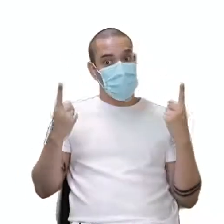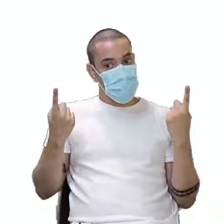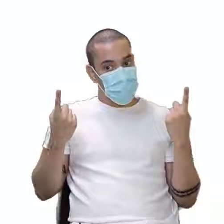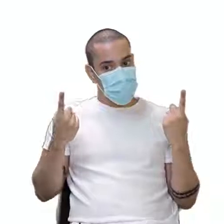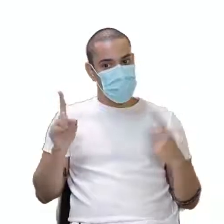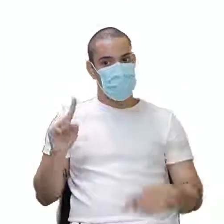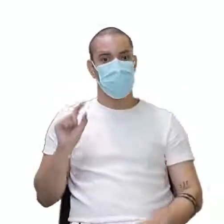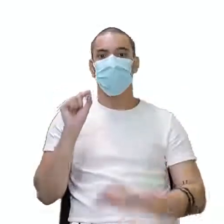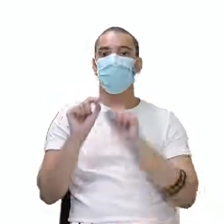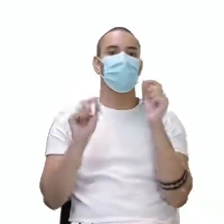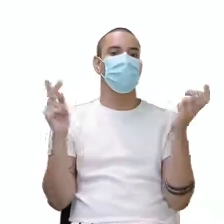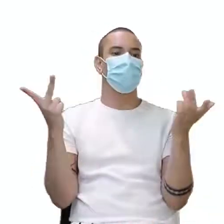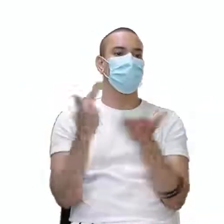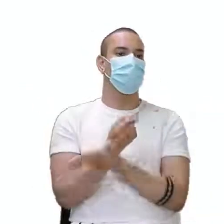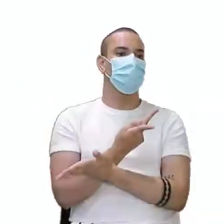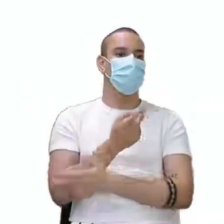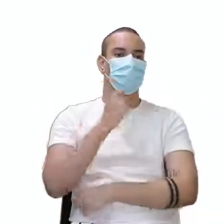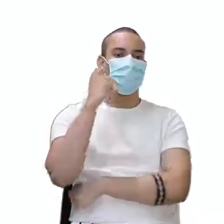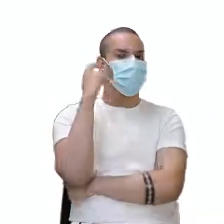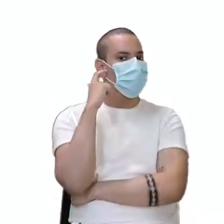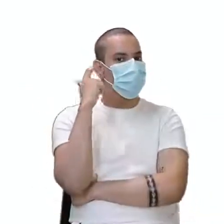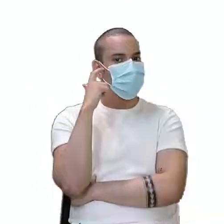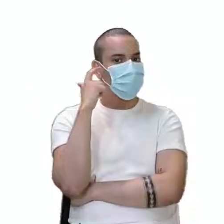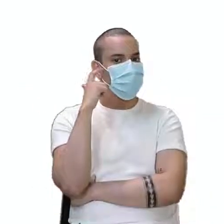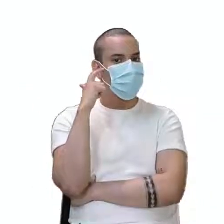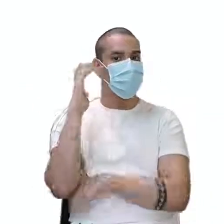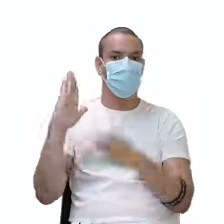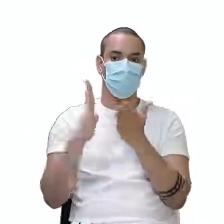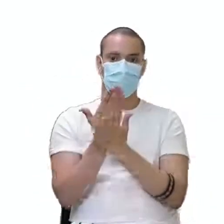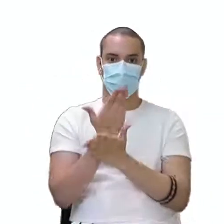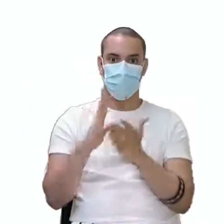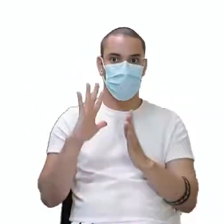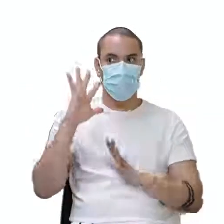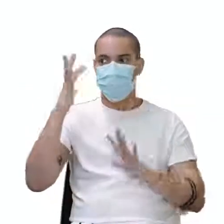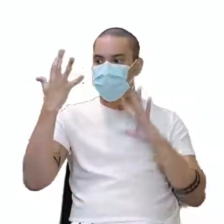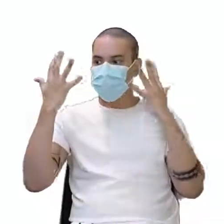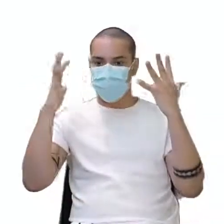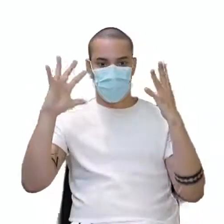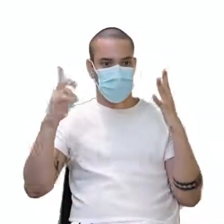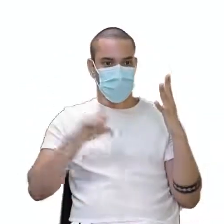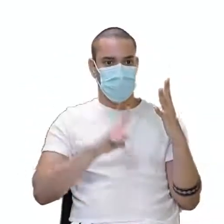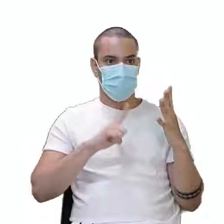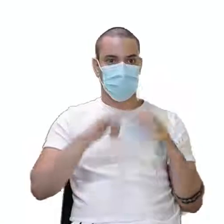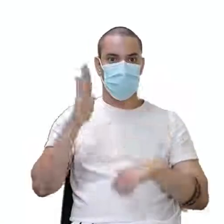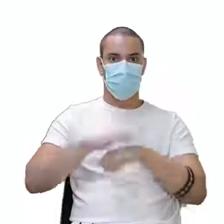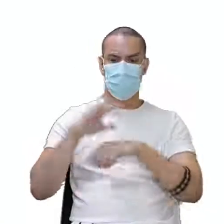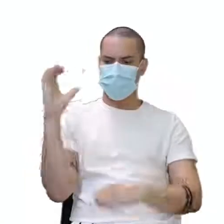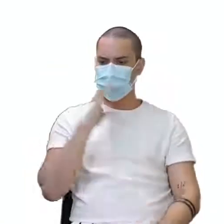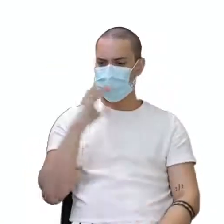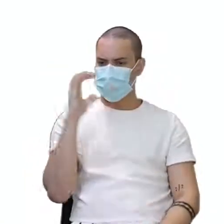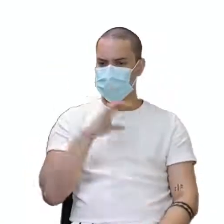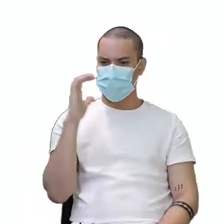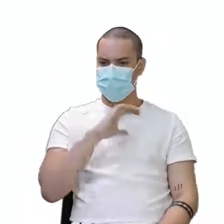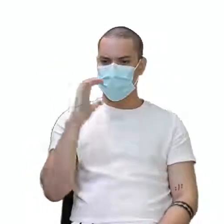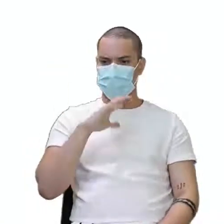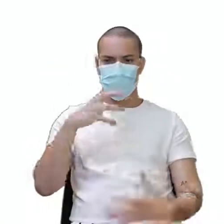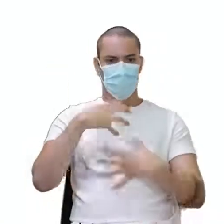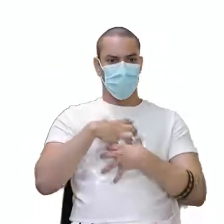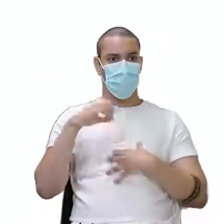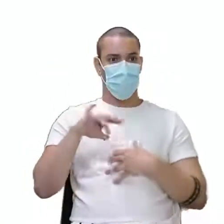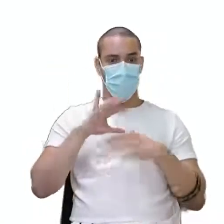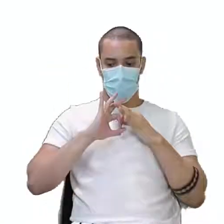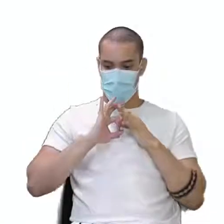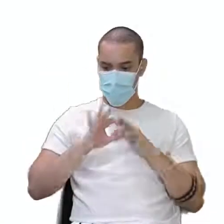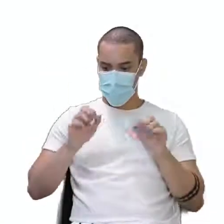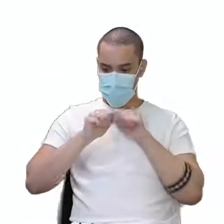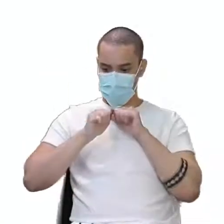o que tem acontecido é que alguns fenômenos têm se acelerado de uma forma ou têm